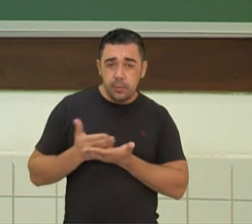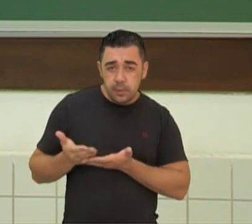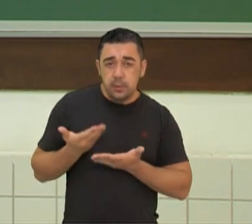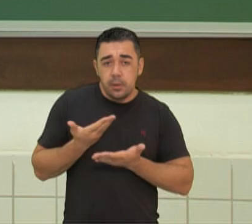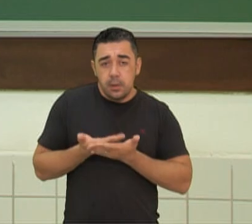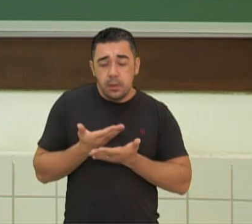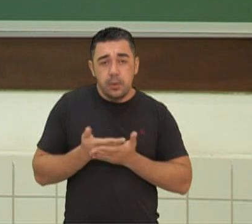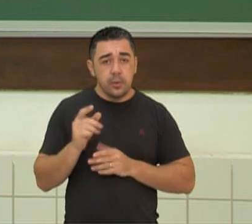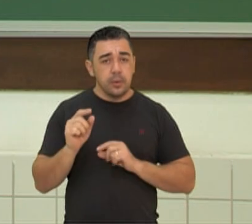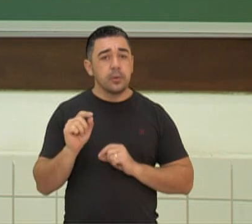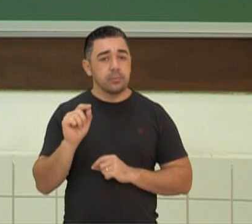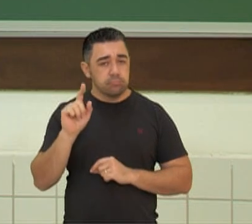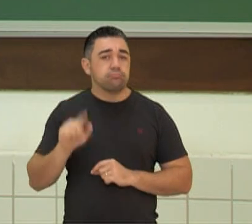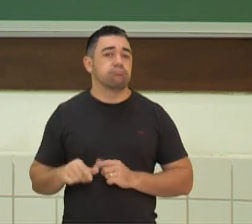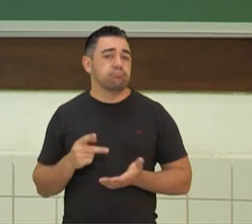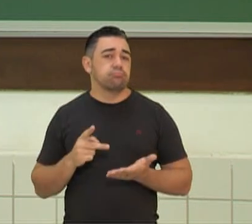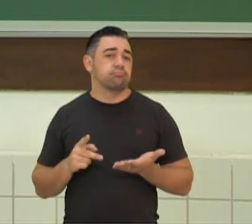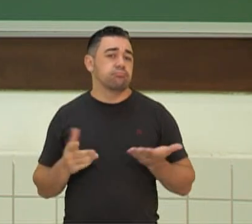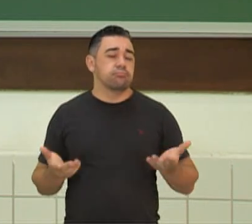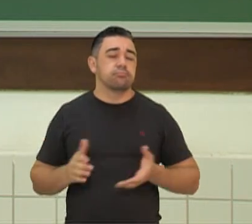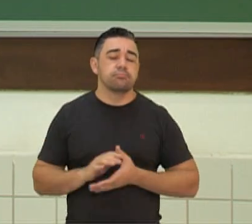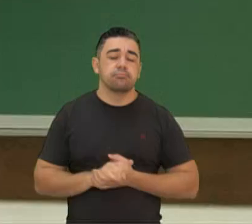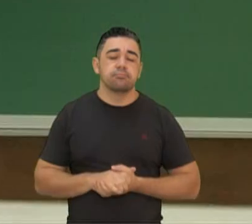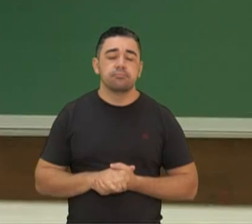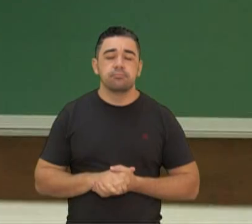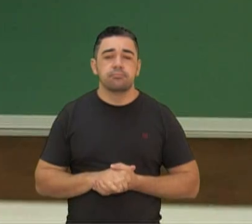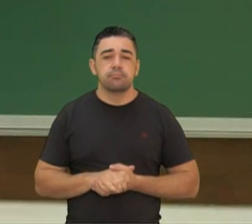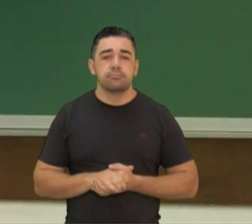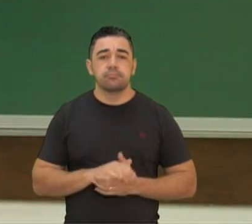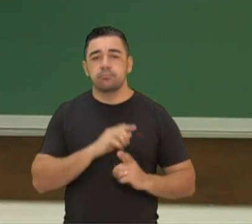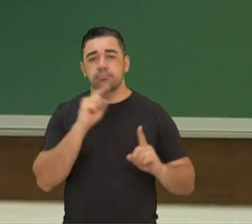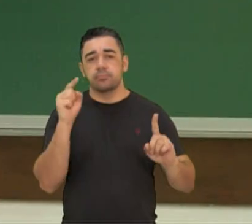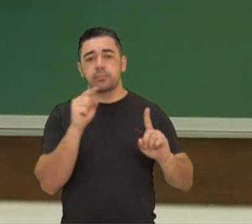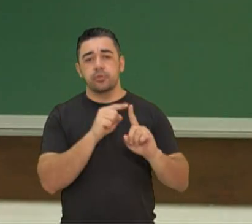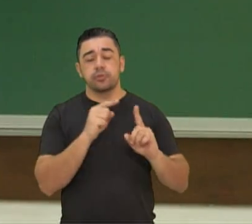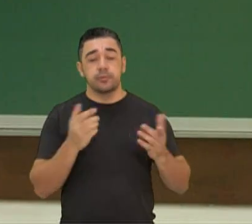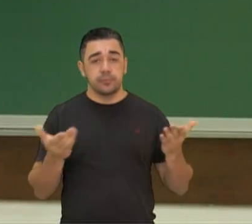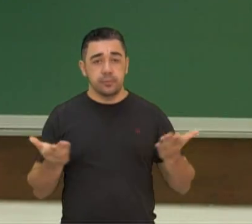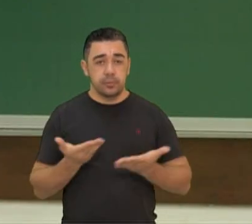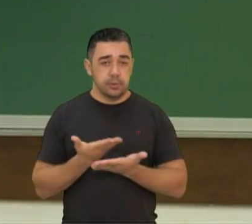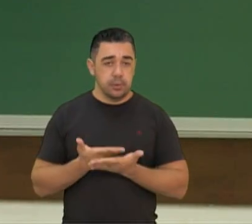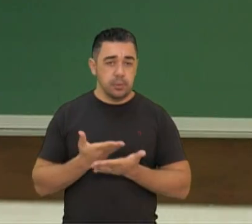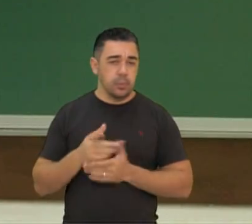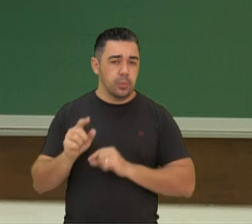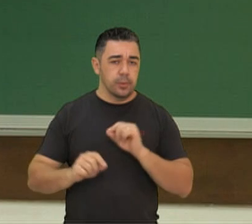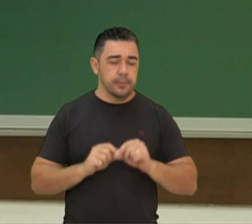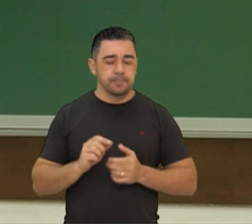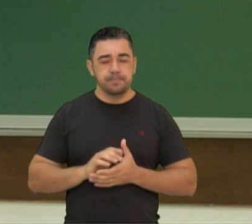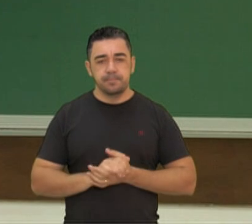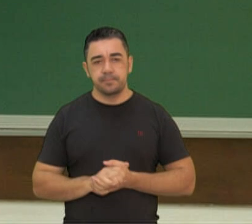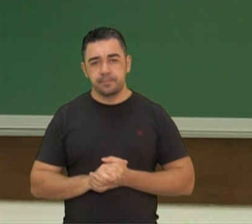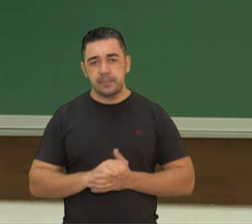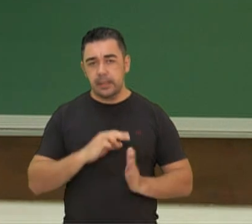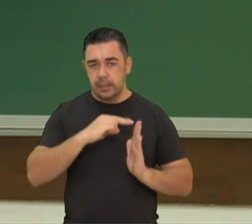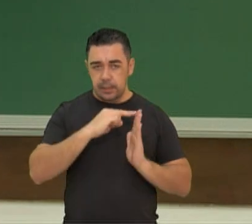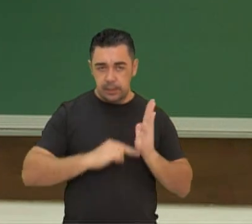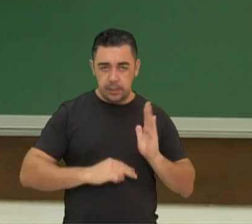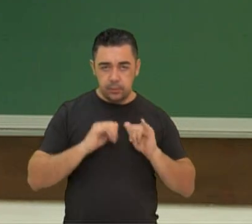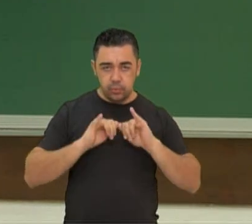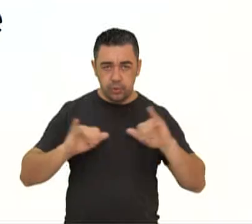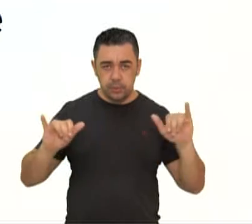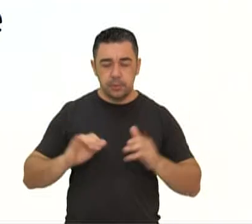a nossa aula propriamente dita. Os objetivos da nossa aula de hoje são ler uma